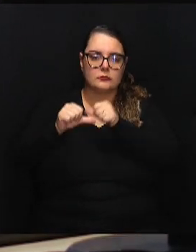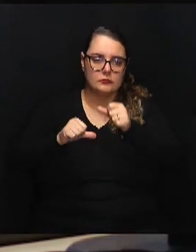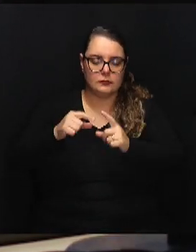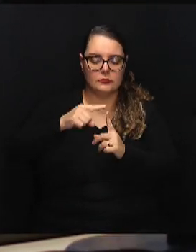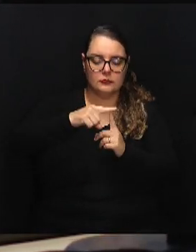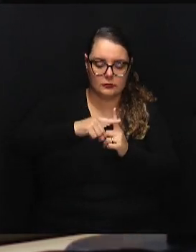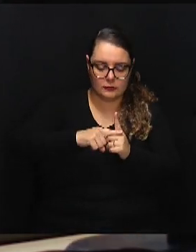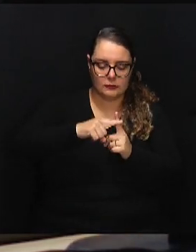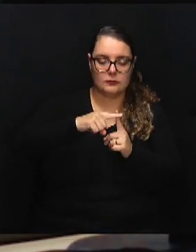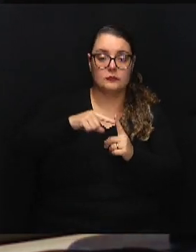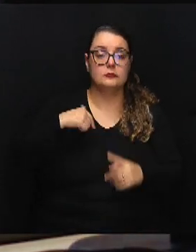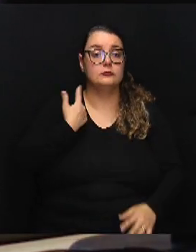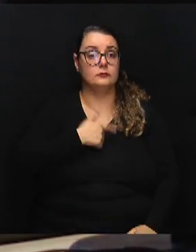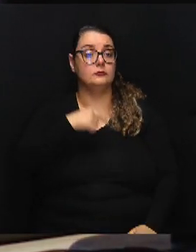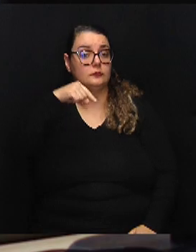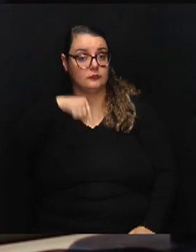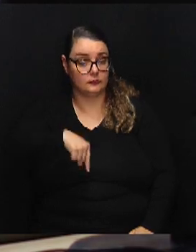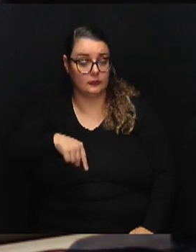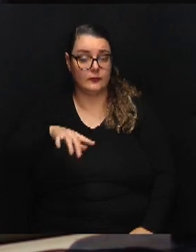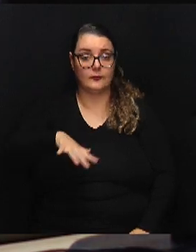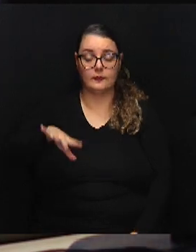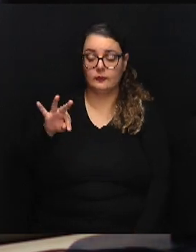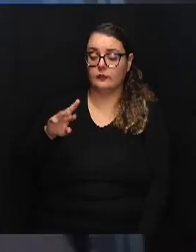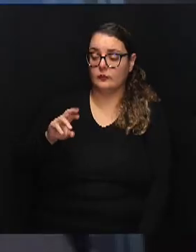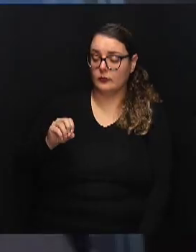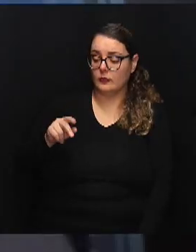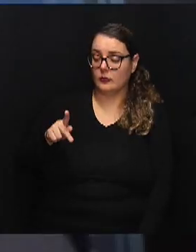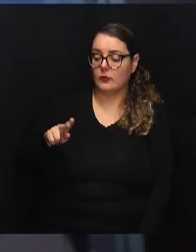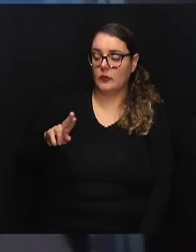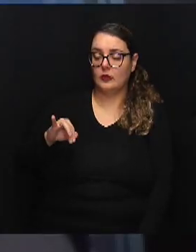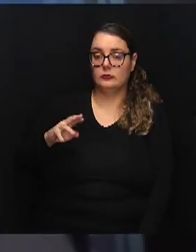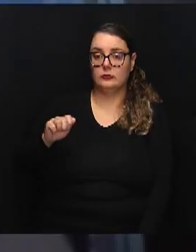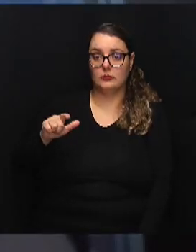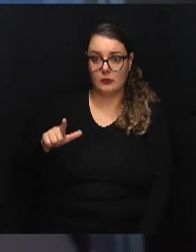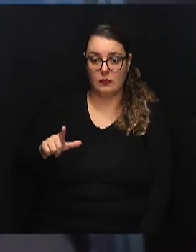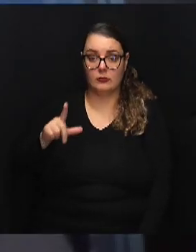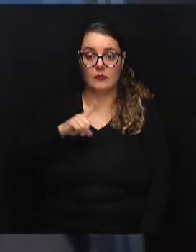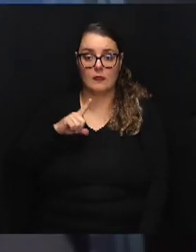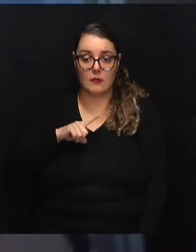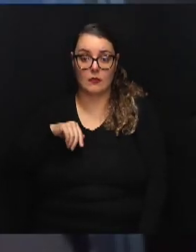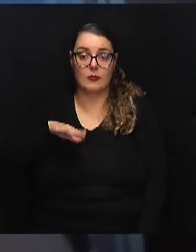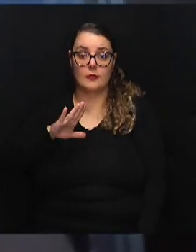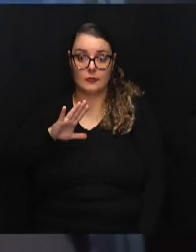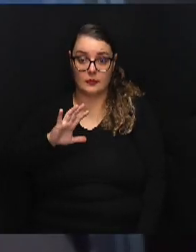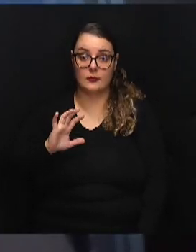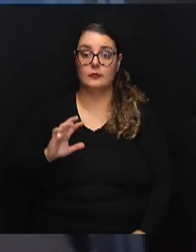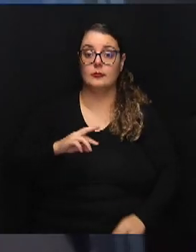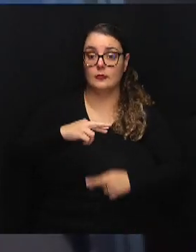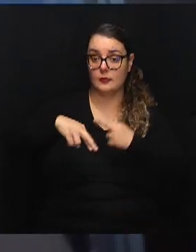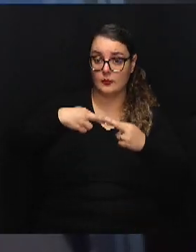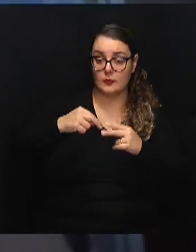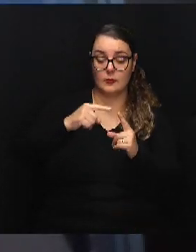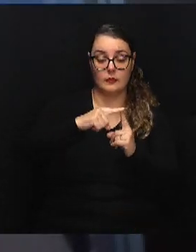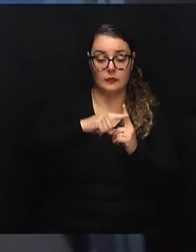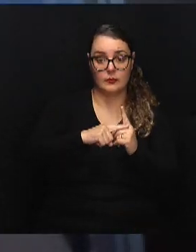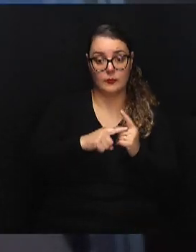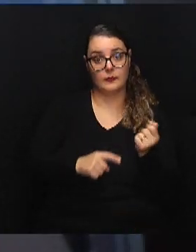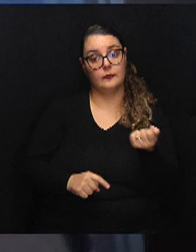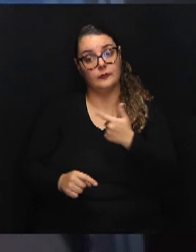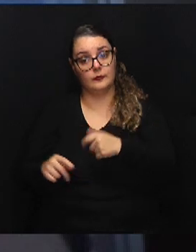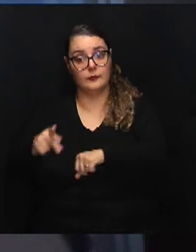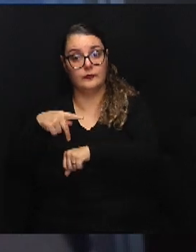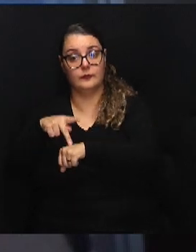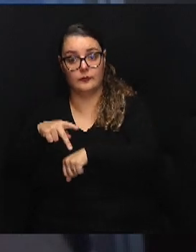temperatura. Nós, que estamos na região tropical e subtropical, temos mais eventos relacionados à baixa temperatura do que os